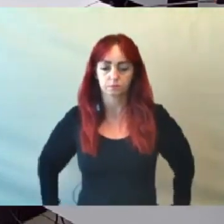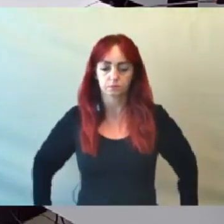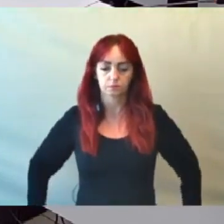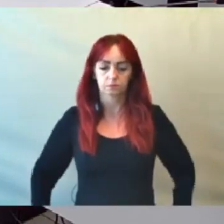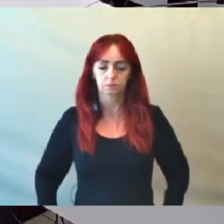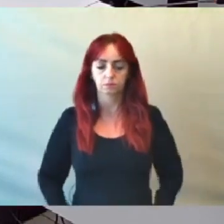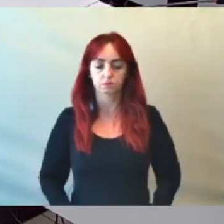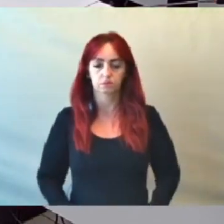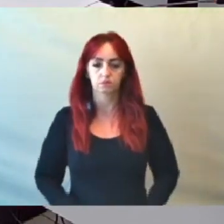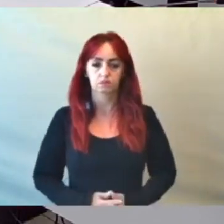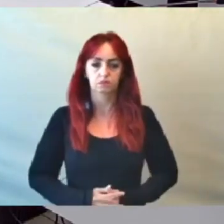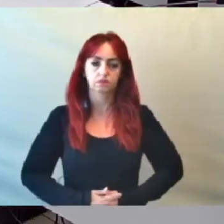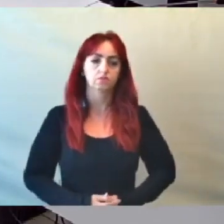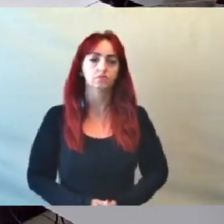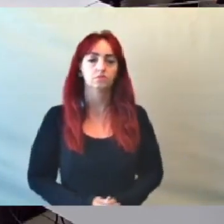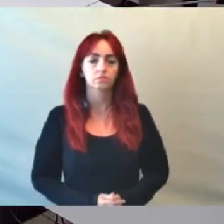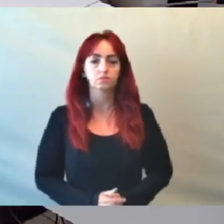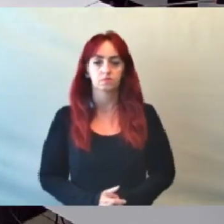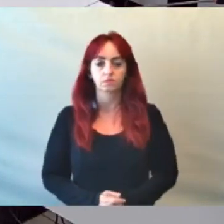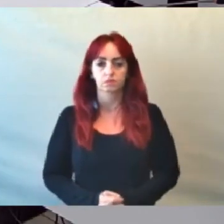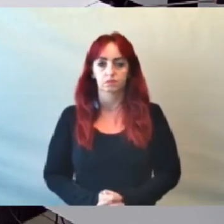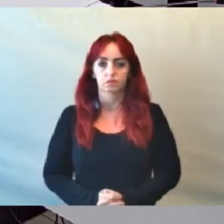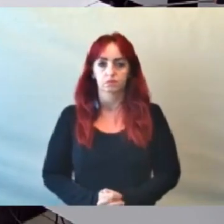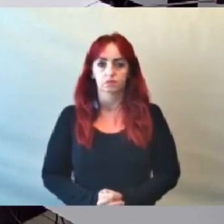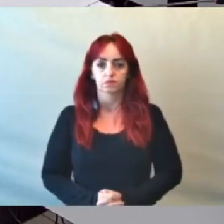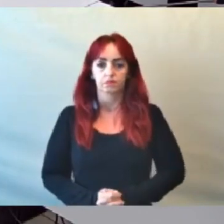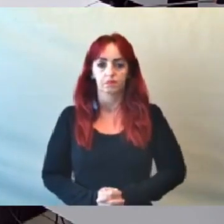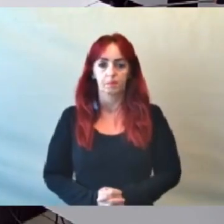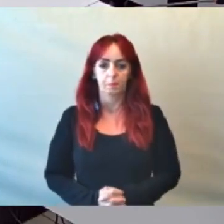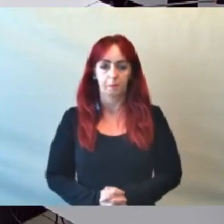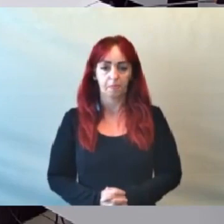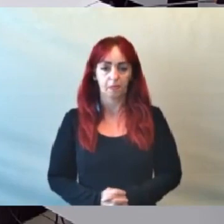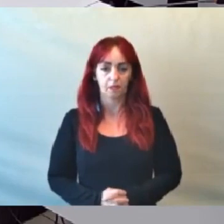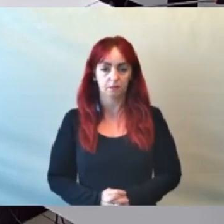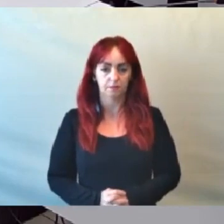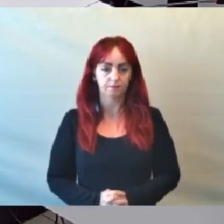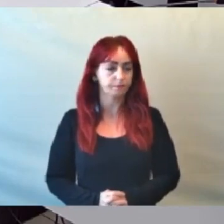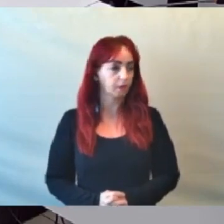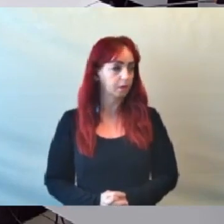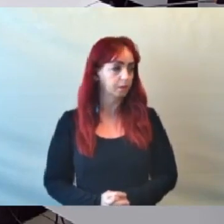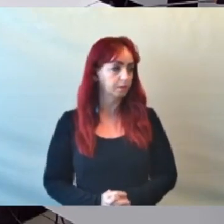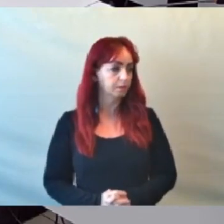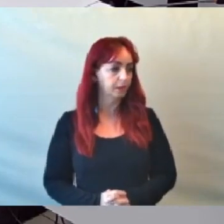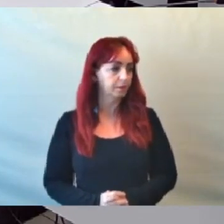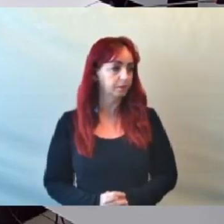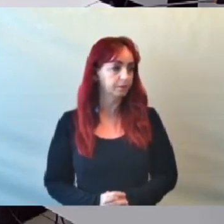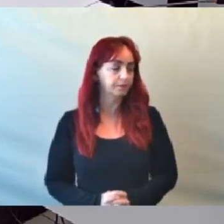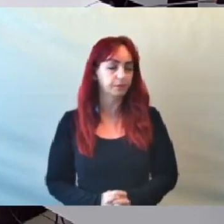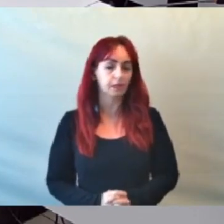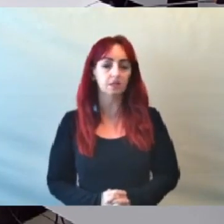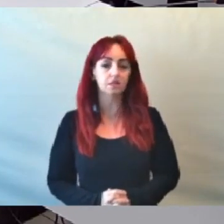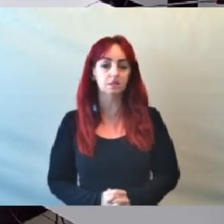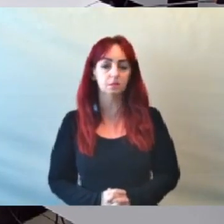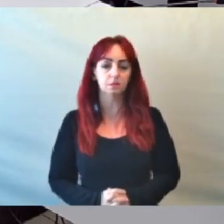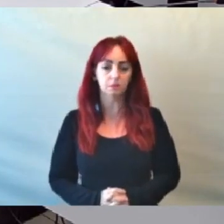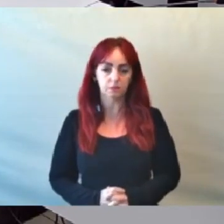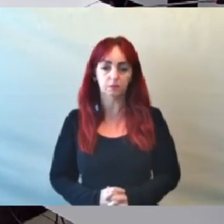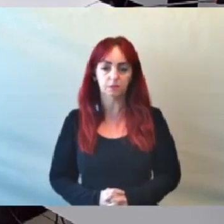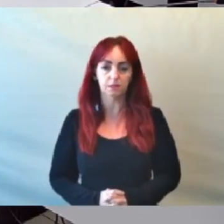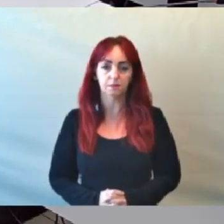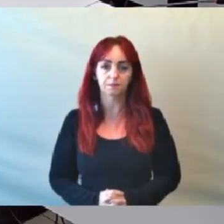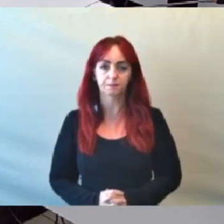Nós já temos quórum, vou fazer a chamada dos vereadores para verificação do quórum para abertura da reunião.